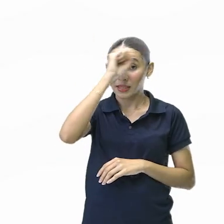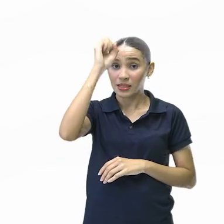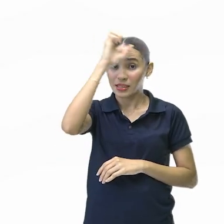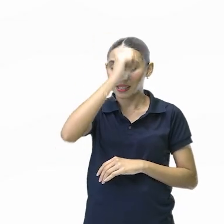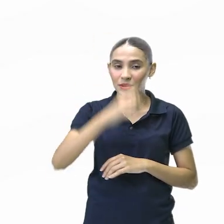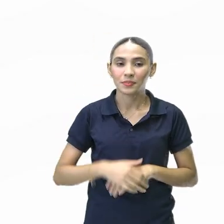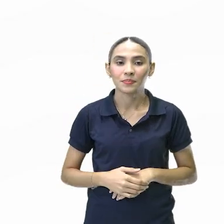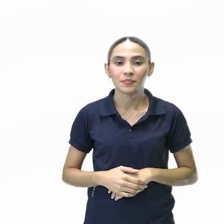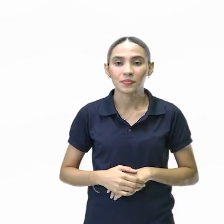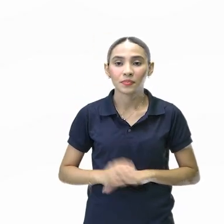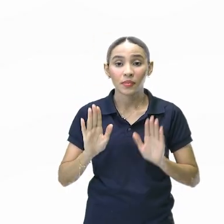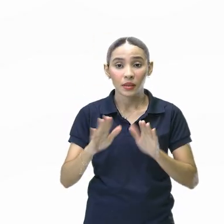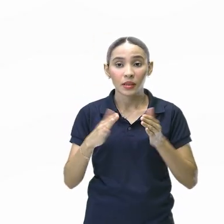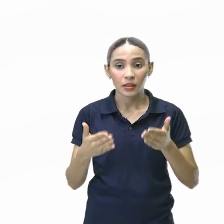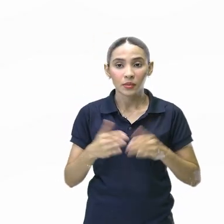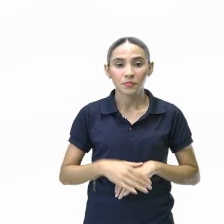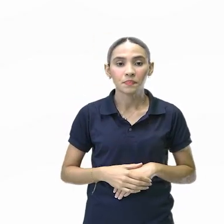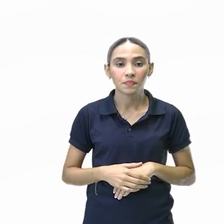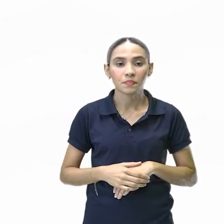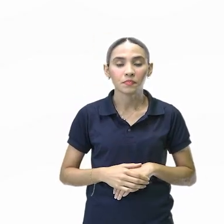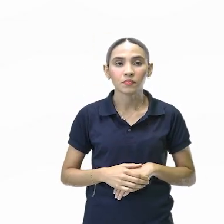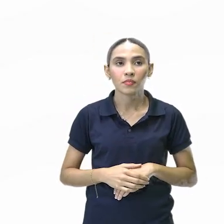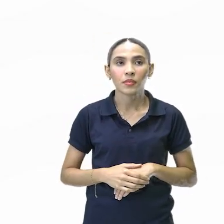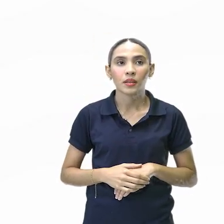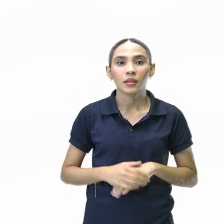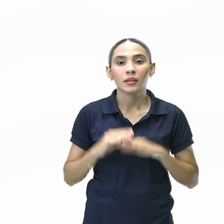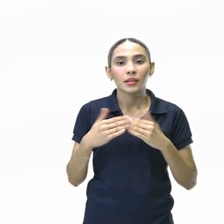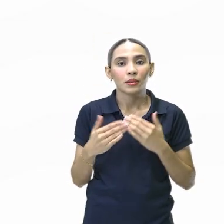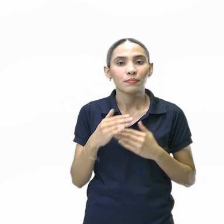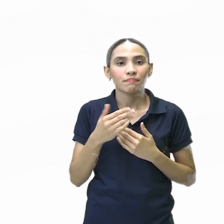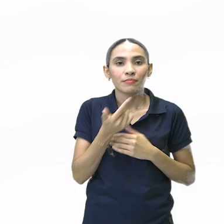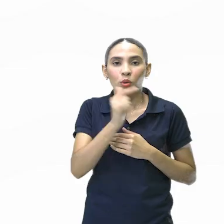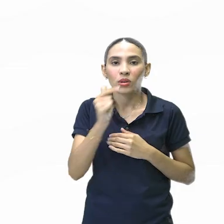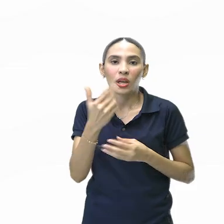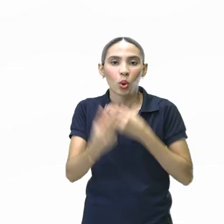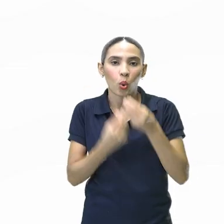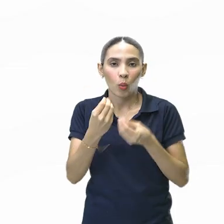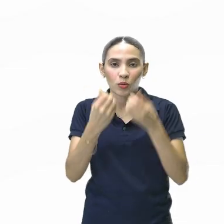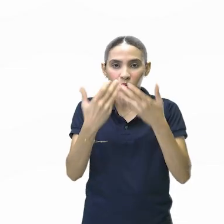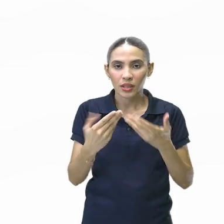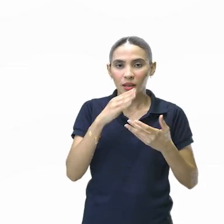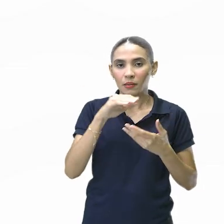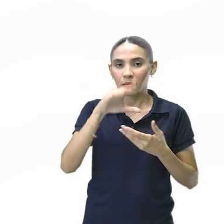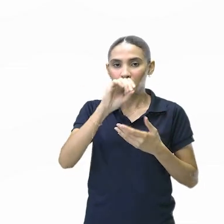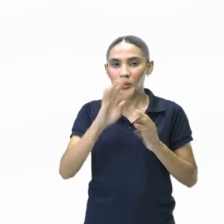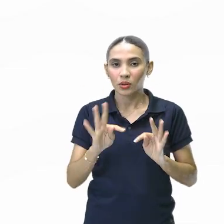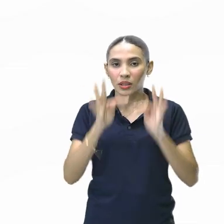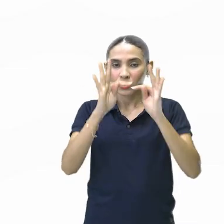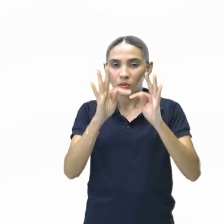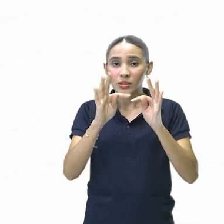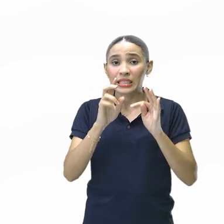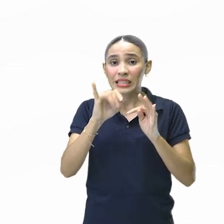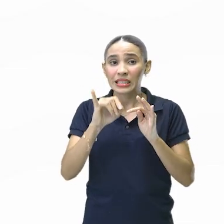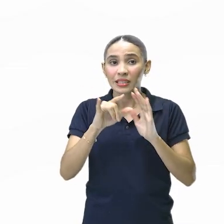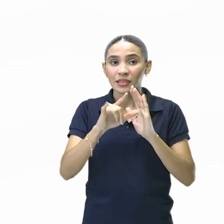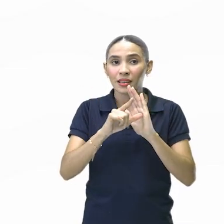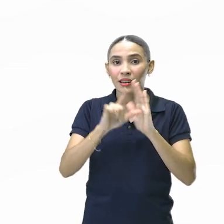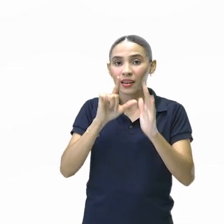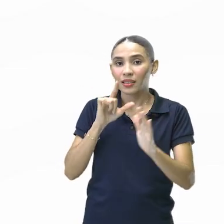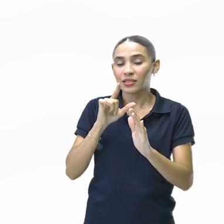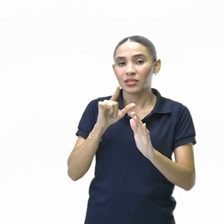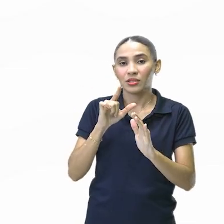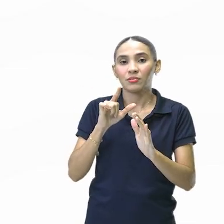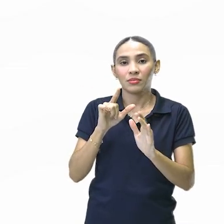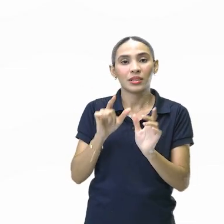aprendizagem. Então, não dá para falar de biotecnologia sem falar da palavra que vem antes dela, né, que é